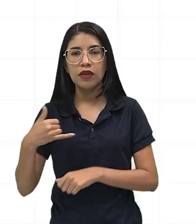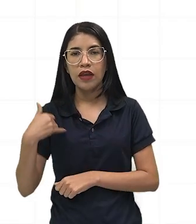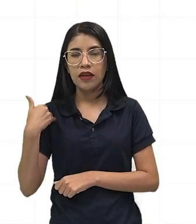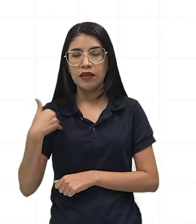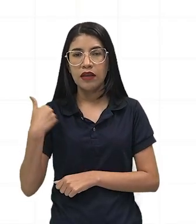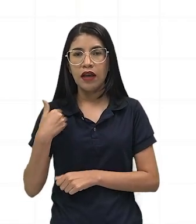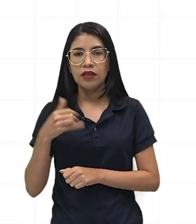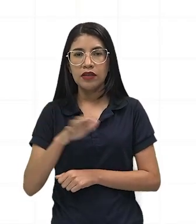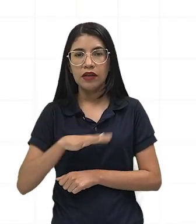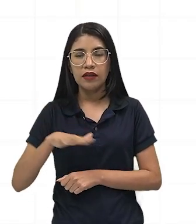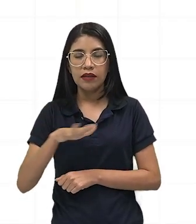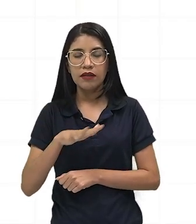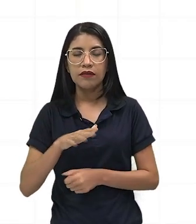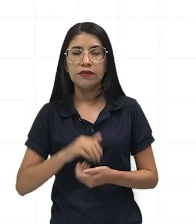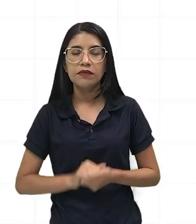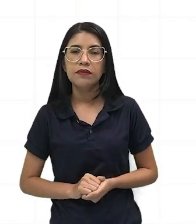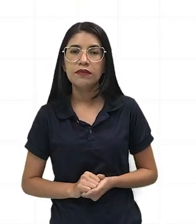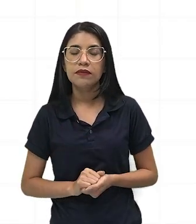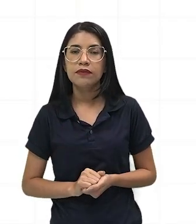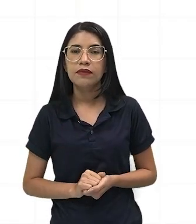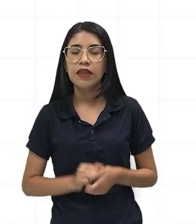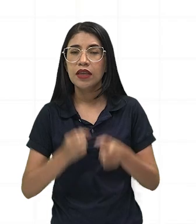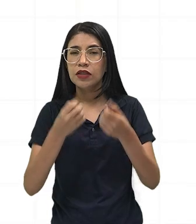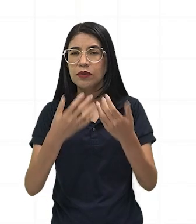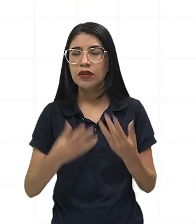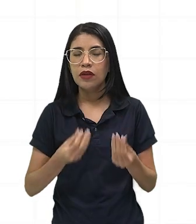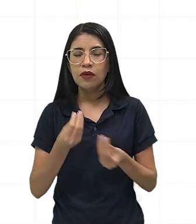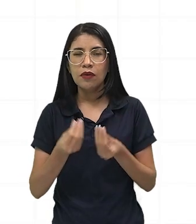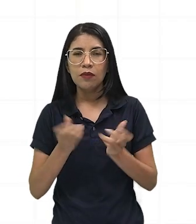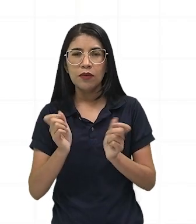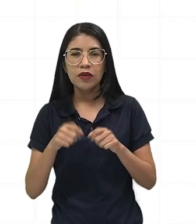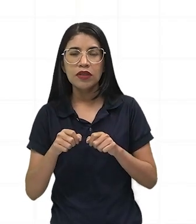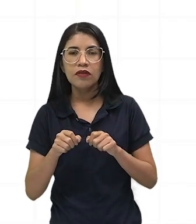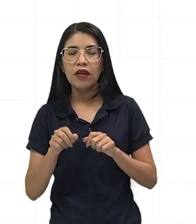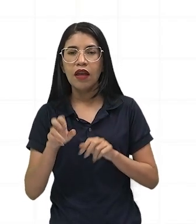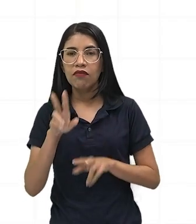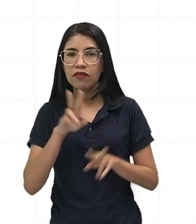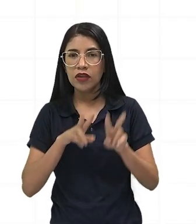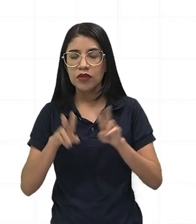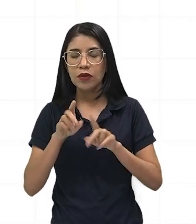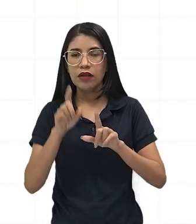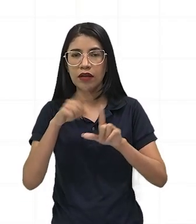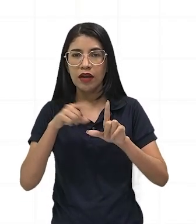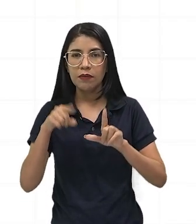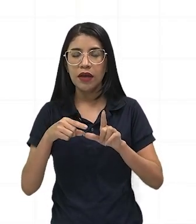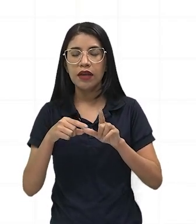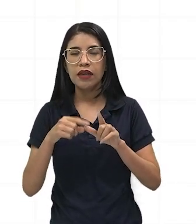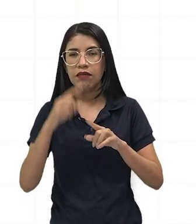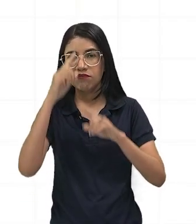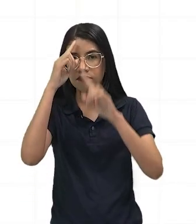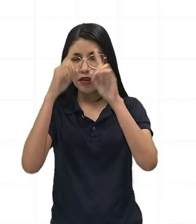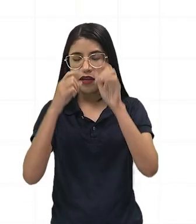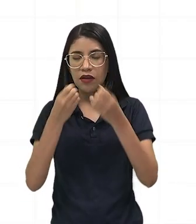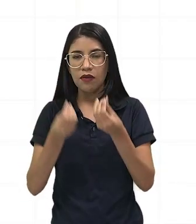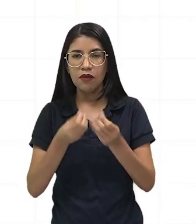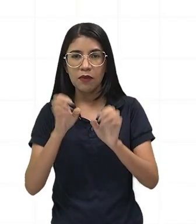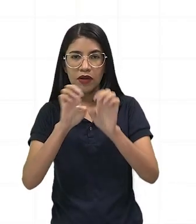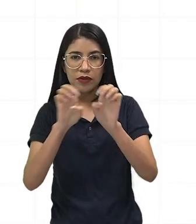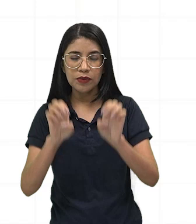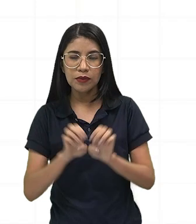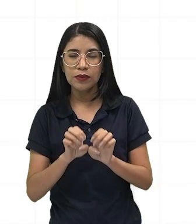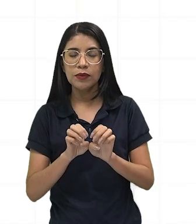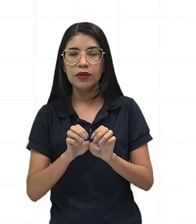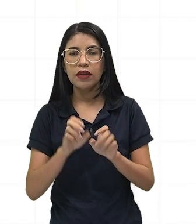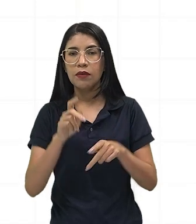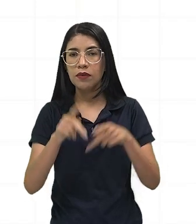determinada região. Explique como esse tipo de visualização pode oferecer insights, né, sobre a estrutura demográfica